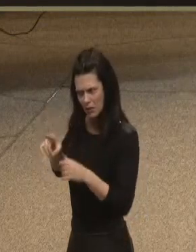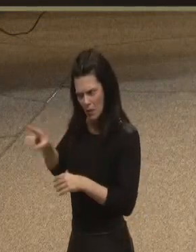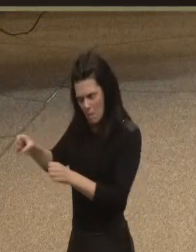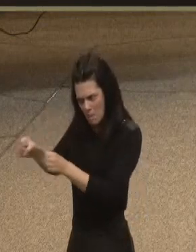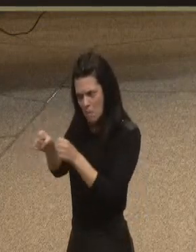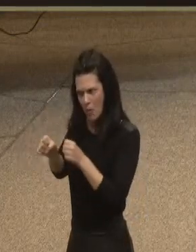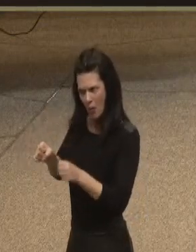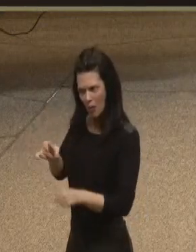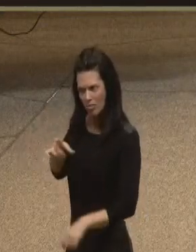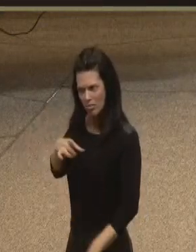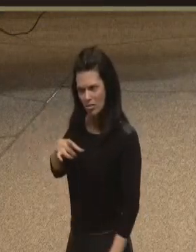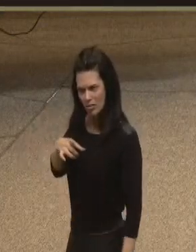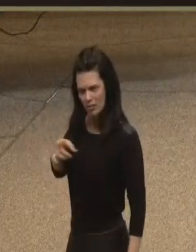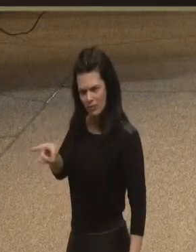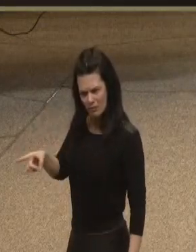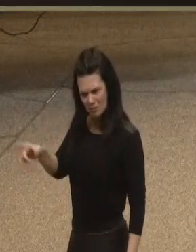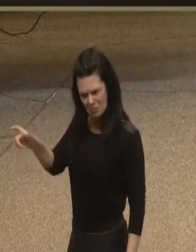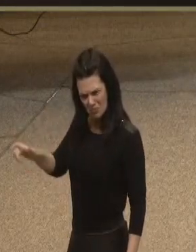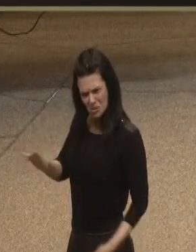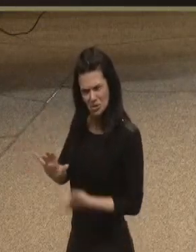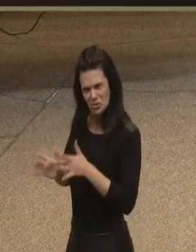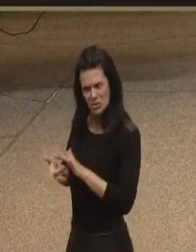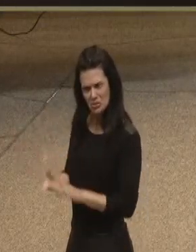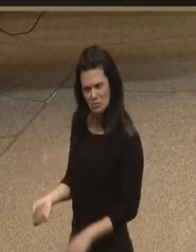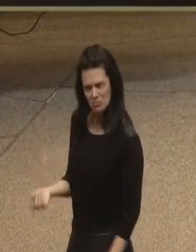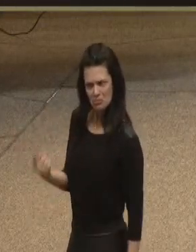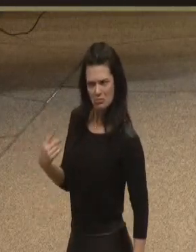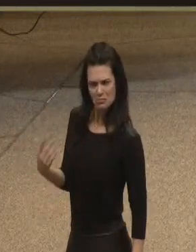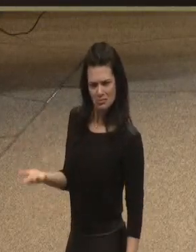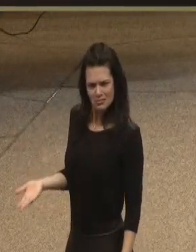poderia fazer surgir pão de onde não existia.